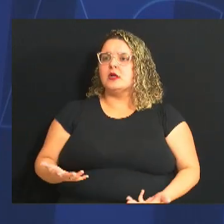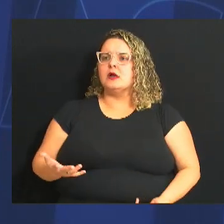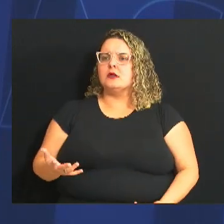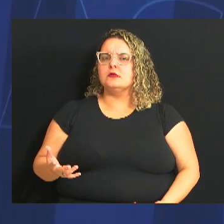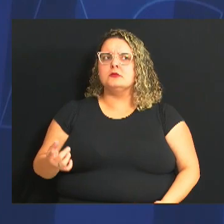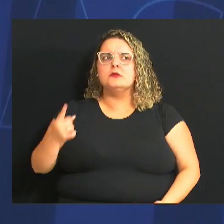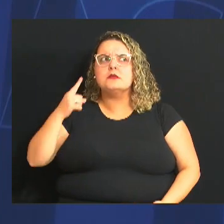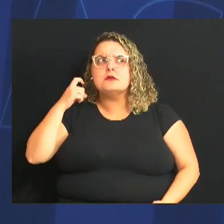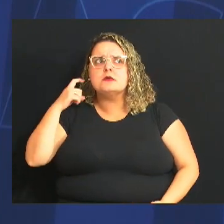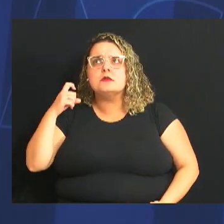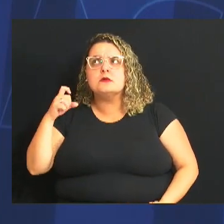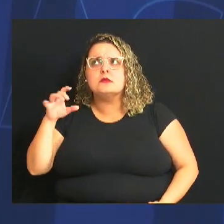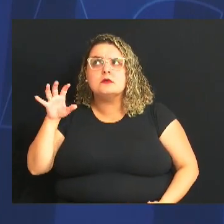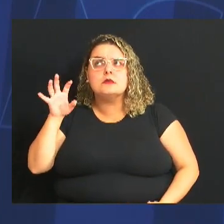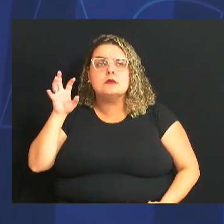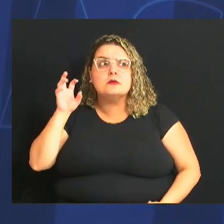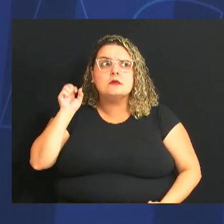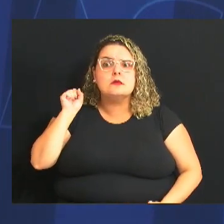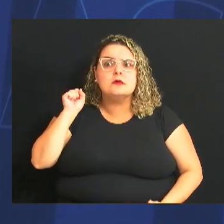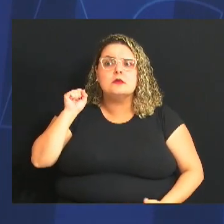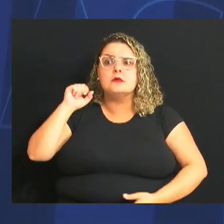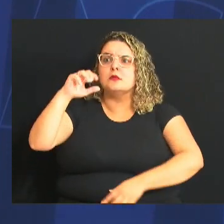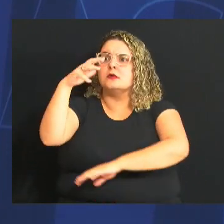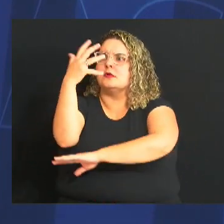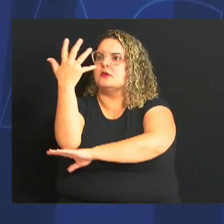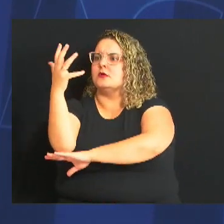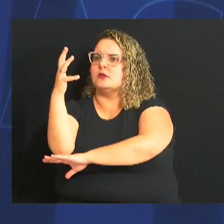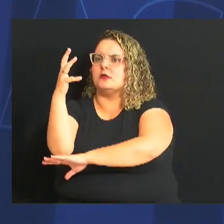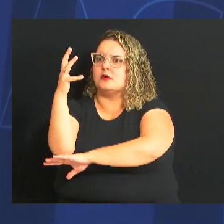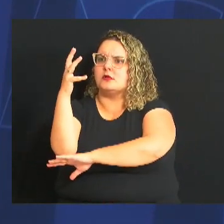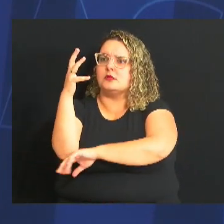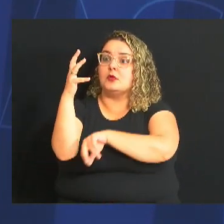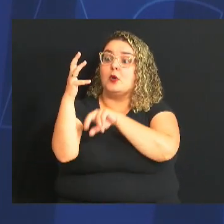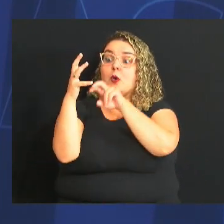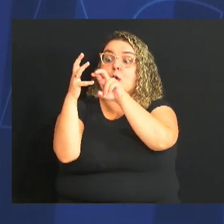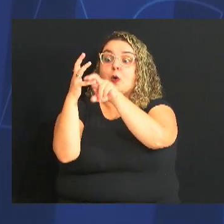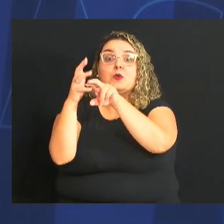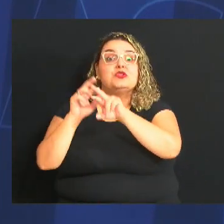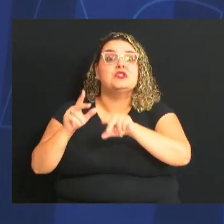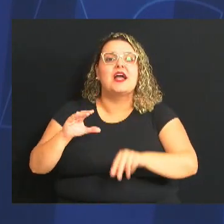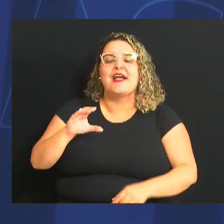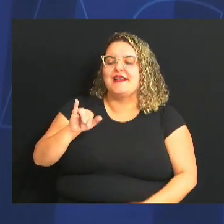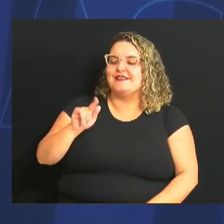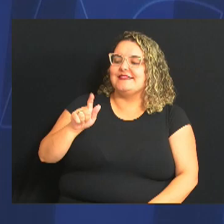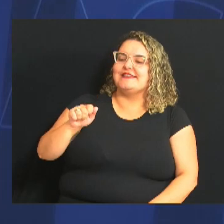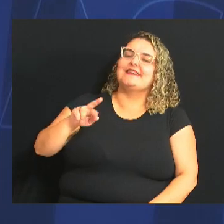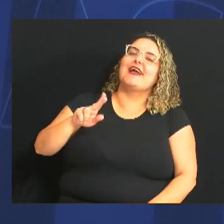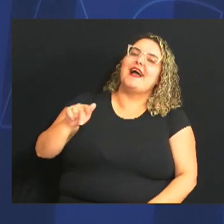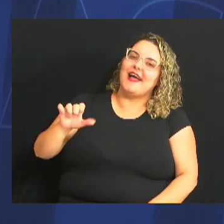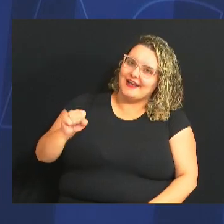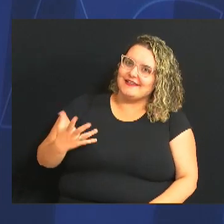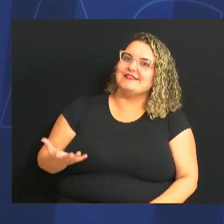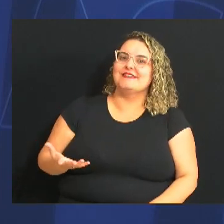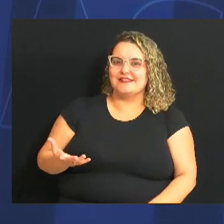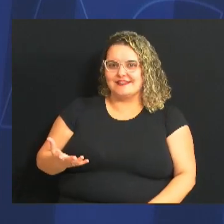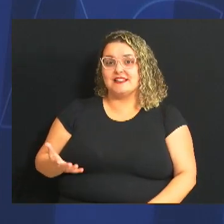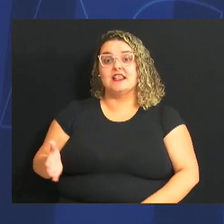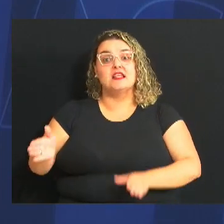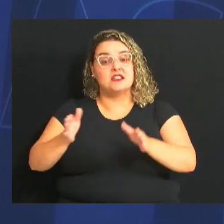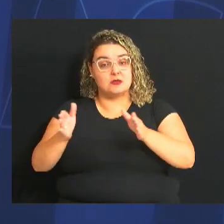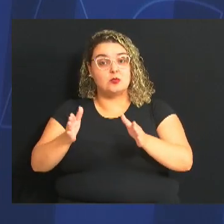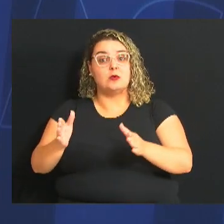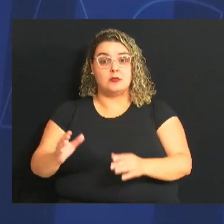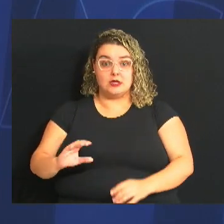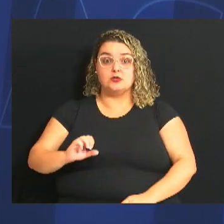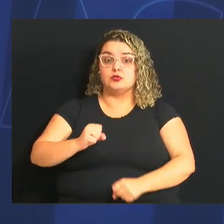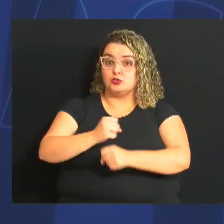som, né? É que os troncos estão com um bichinho diferente, são as cigarras, que aparecem nesta época do ano. E